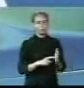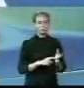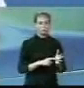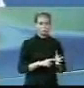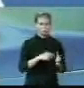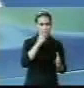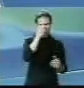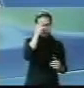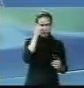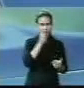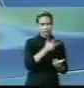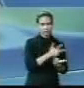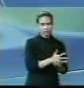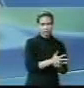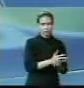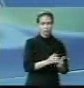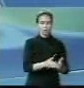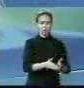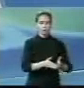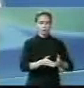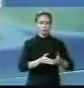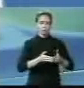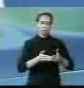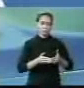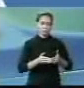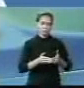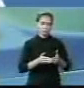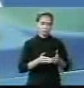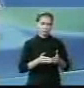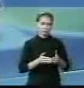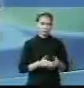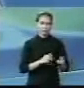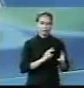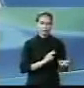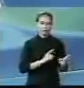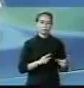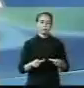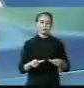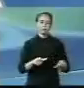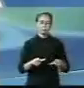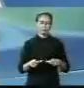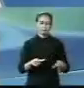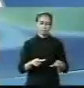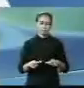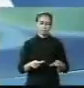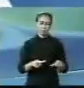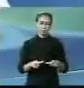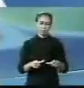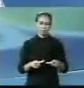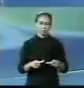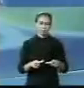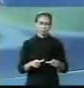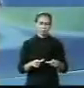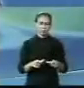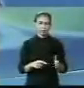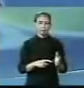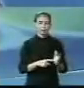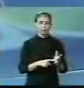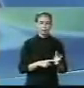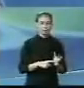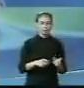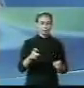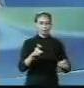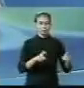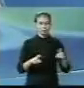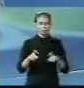a página que ele solicitou. Então, ele vai sempre trabalhar dessa forma. O servidor, o cliente, a máquina que está dentro da rede, o computador que está